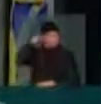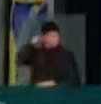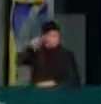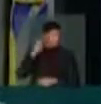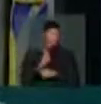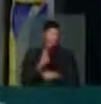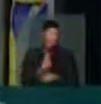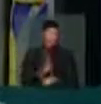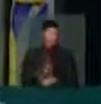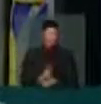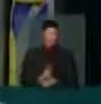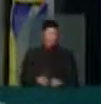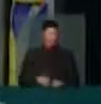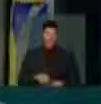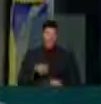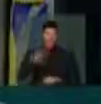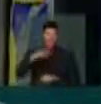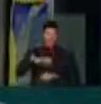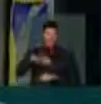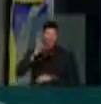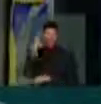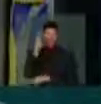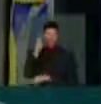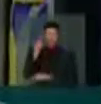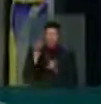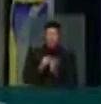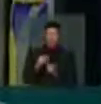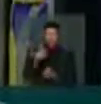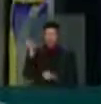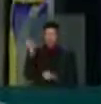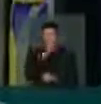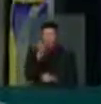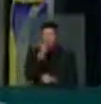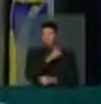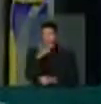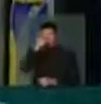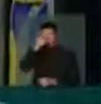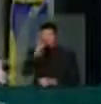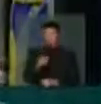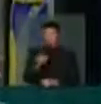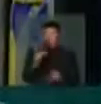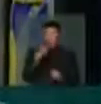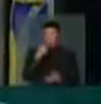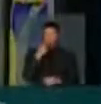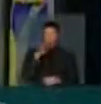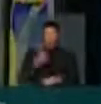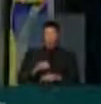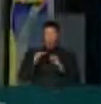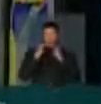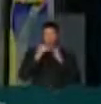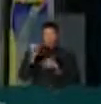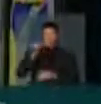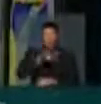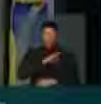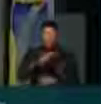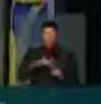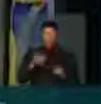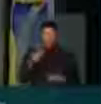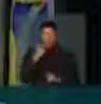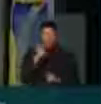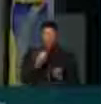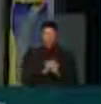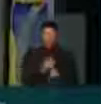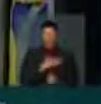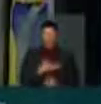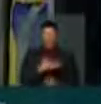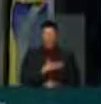defende Maduro e a Venezuela com essa pouca vergonha de outra ditadura. Vim falar de ditadura, mas eu ouço com